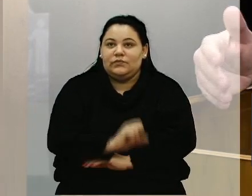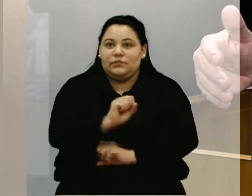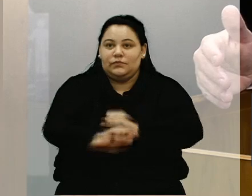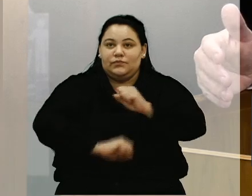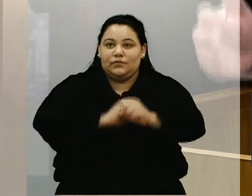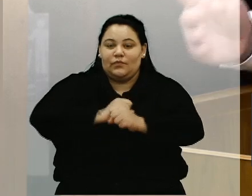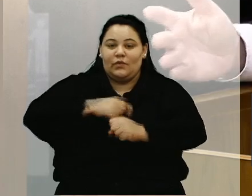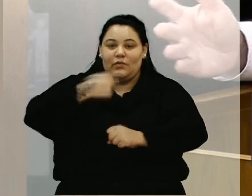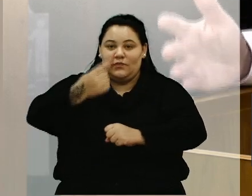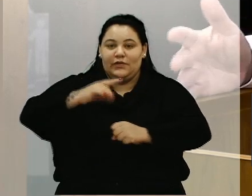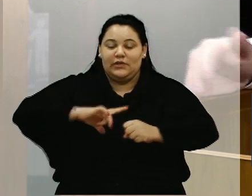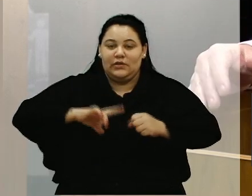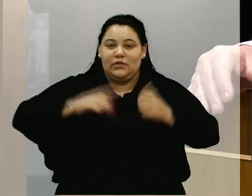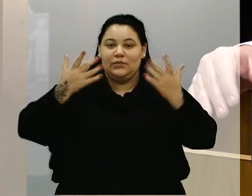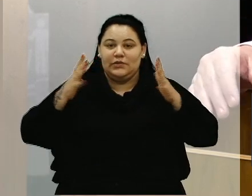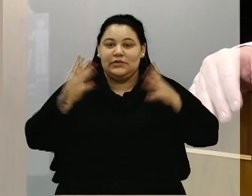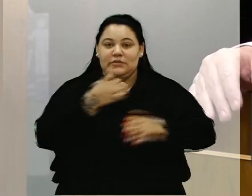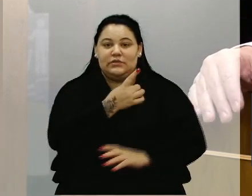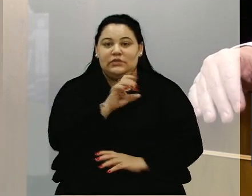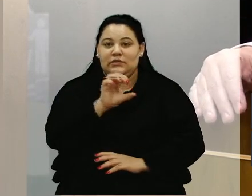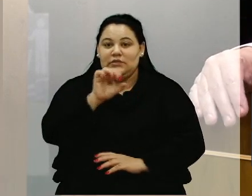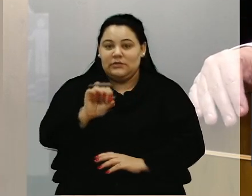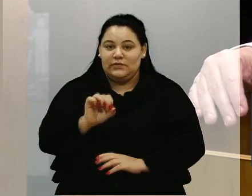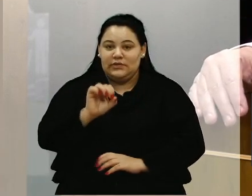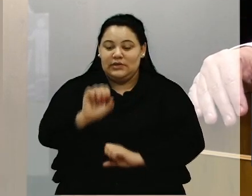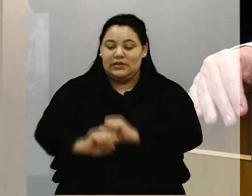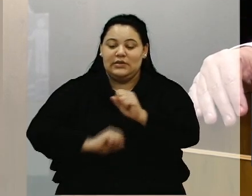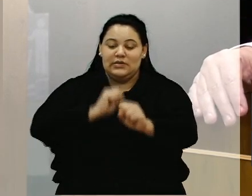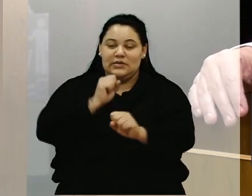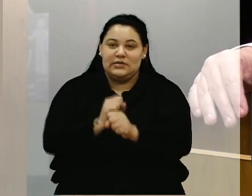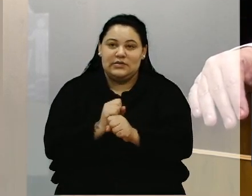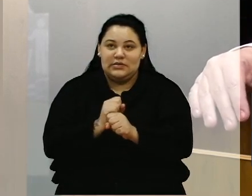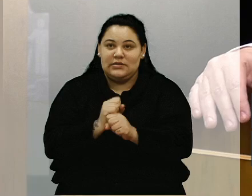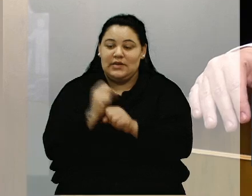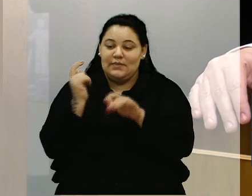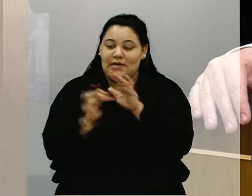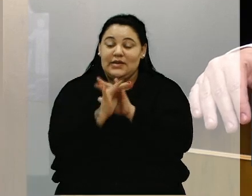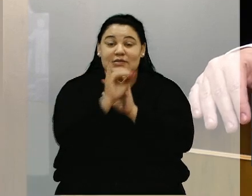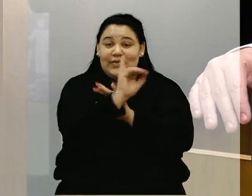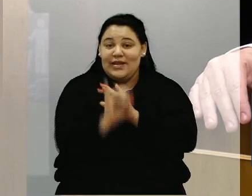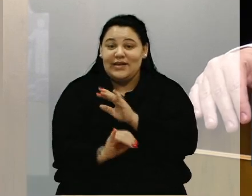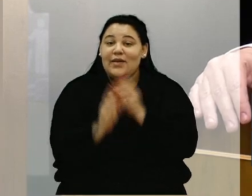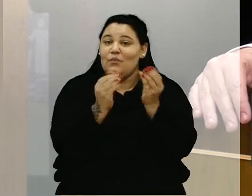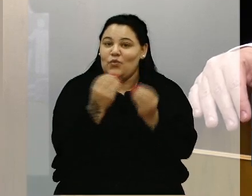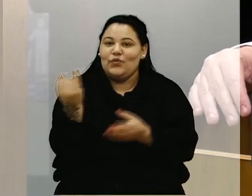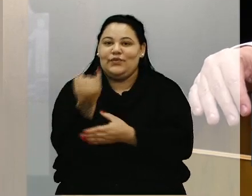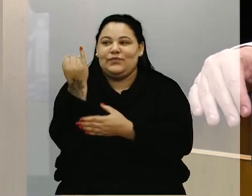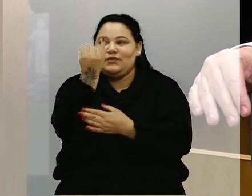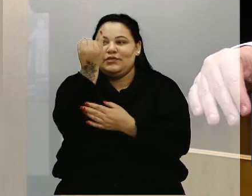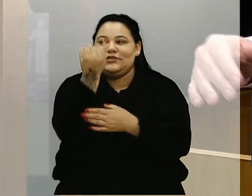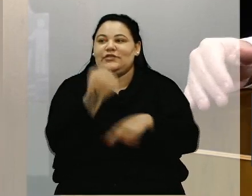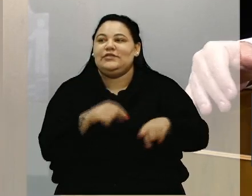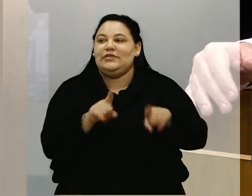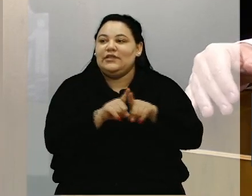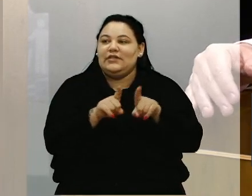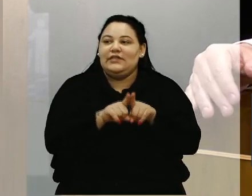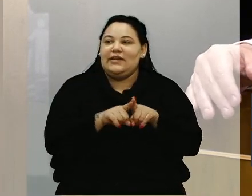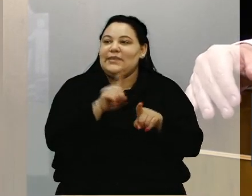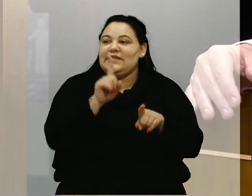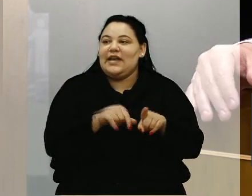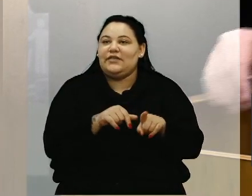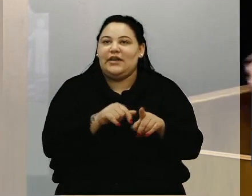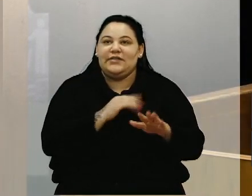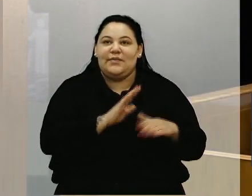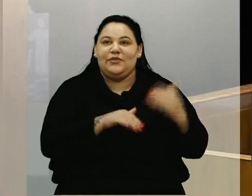Sesc Centenário, né, dos 150 anos da imigração italiana, também tão importante para o